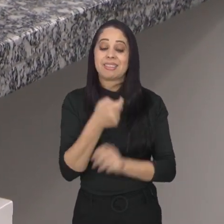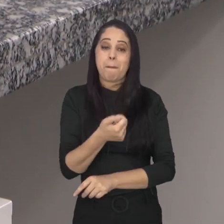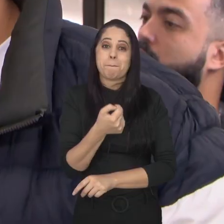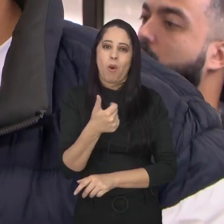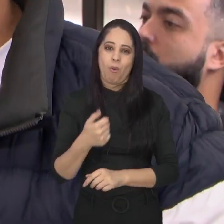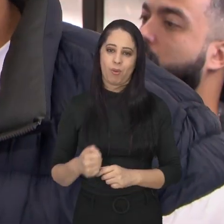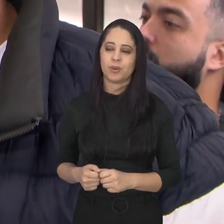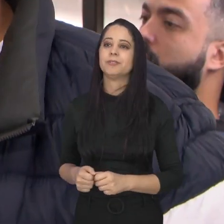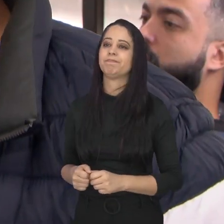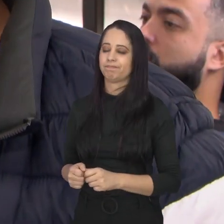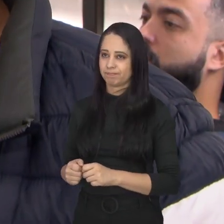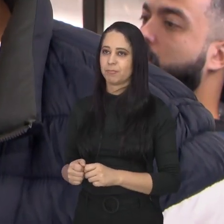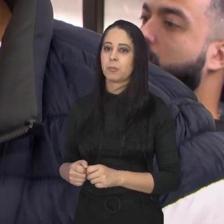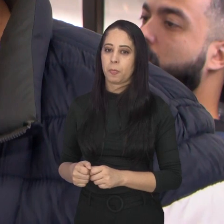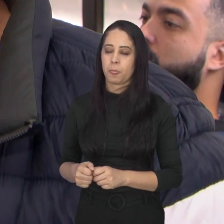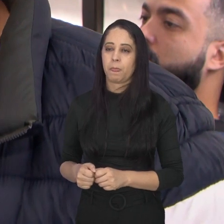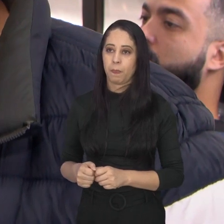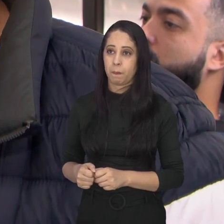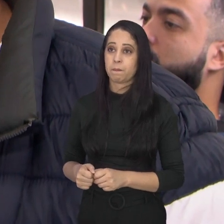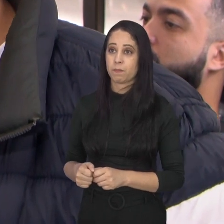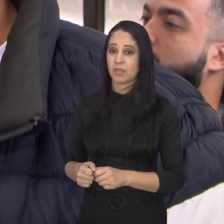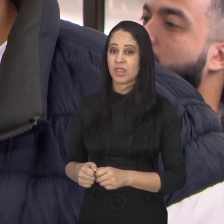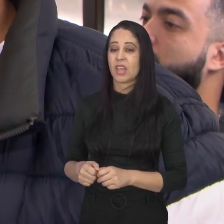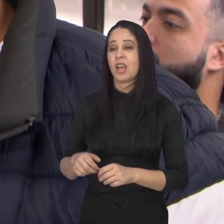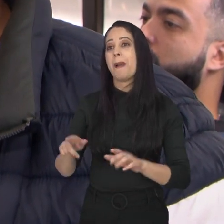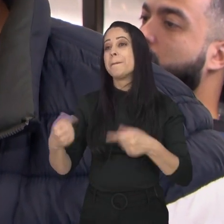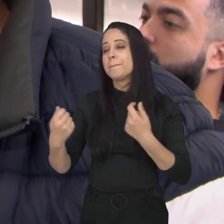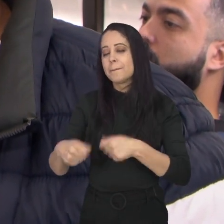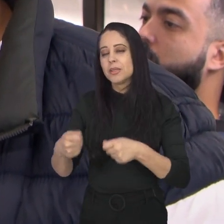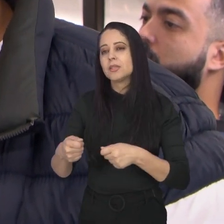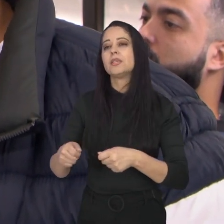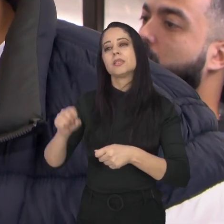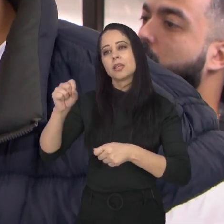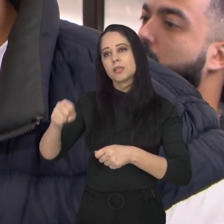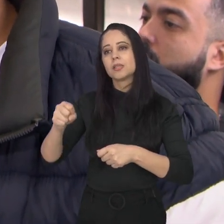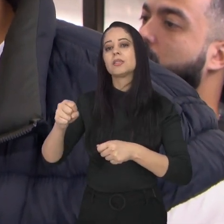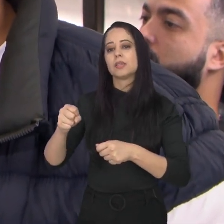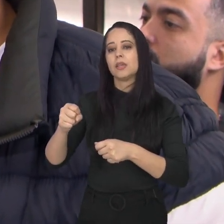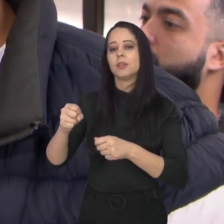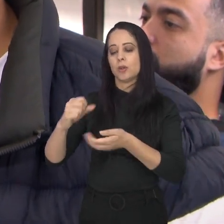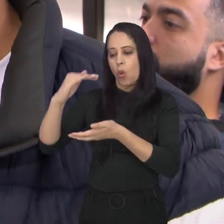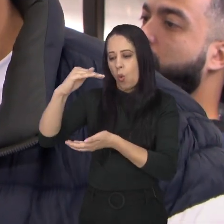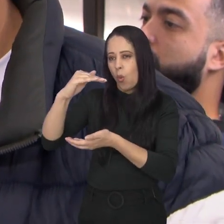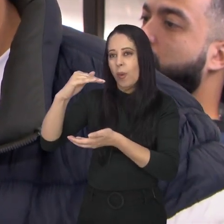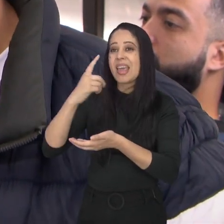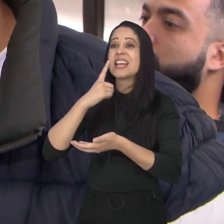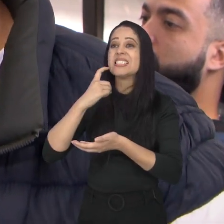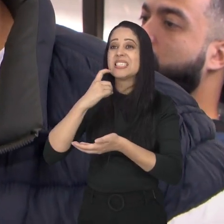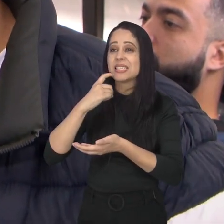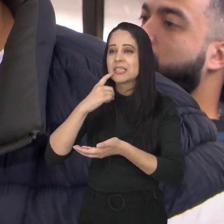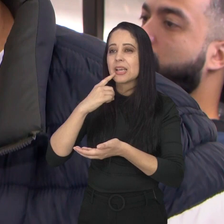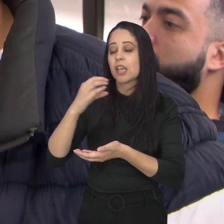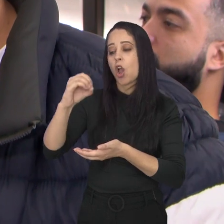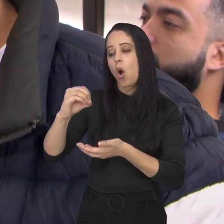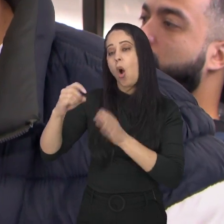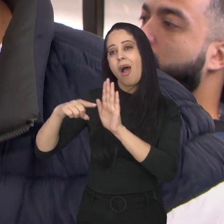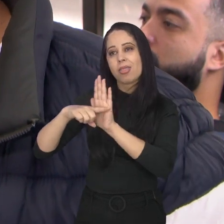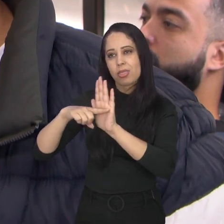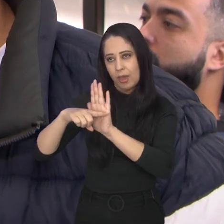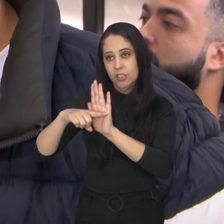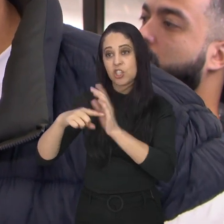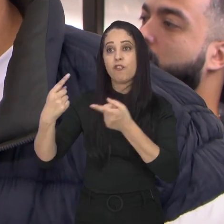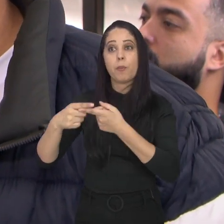ele traz consigo um aumento da inaptidão, né, em função de doenças das vias aéreas como resfriado, a gripe,